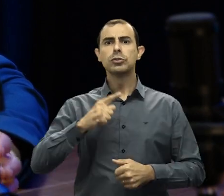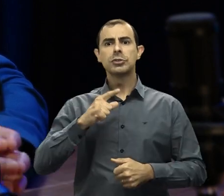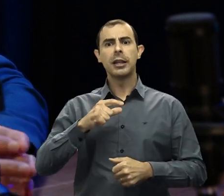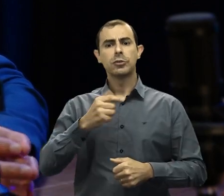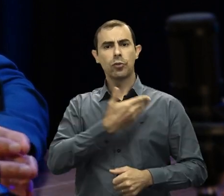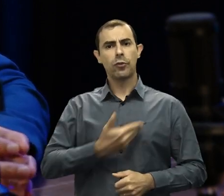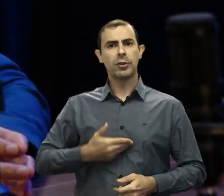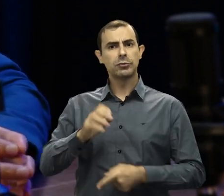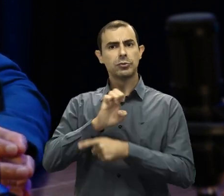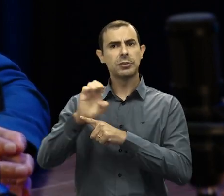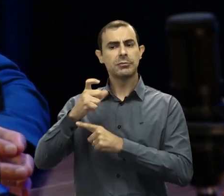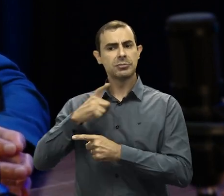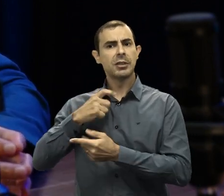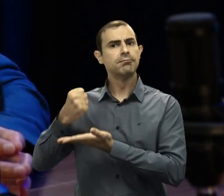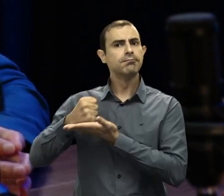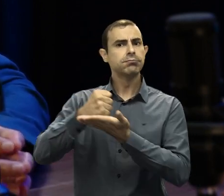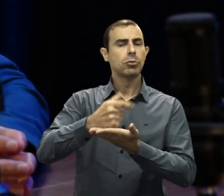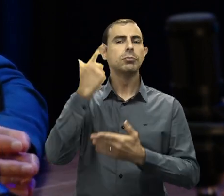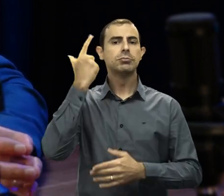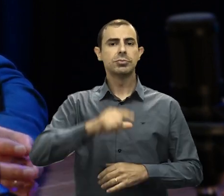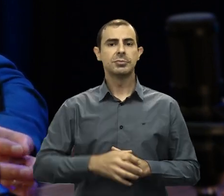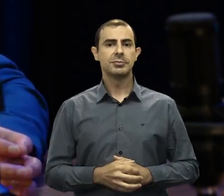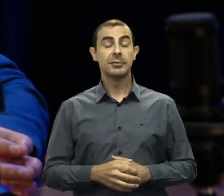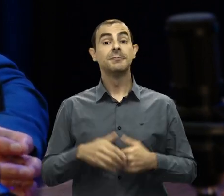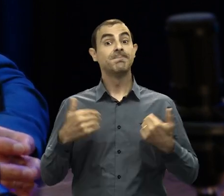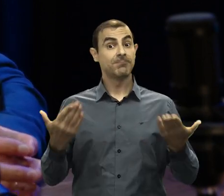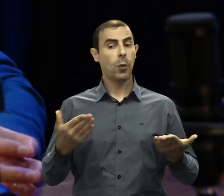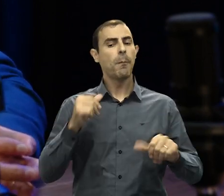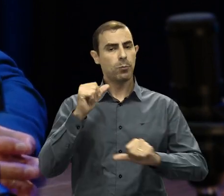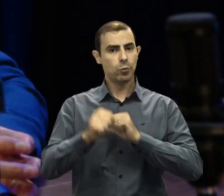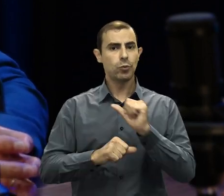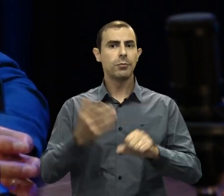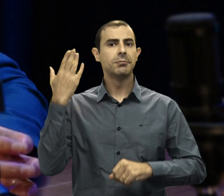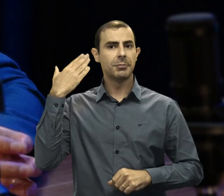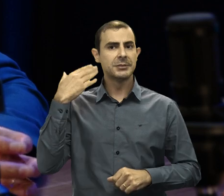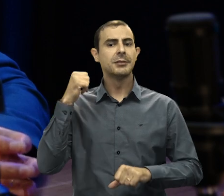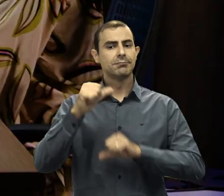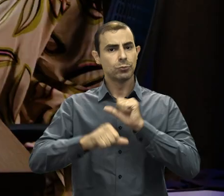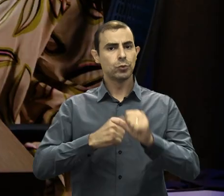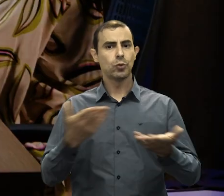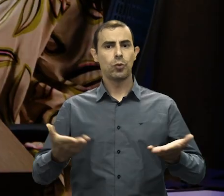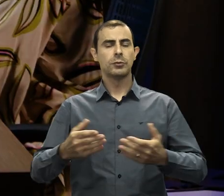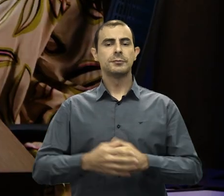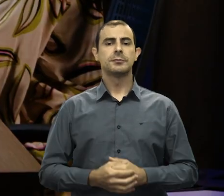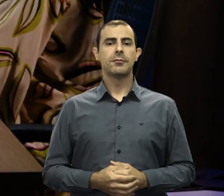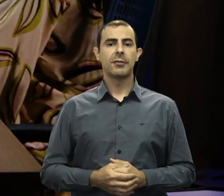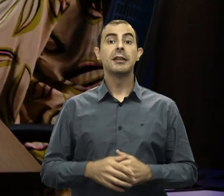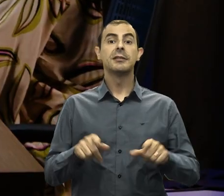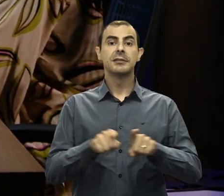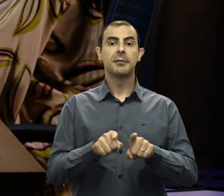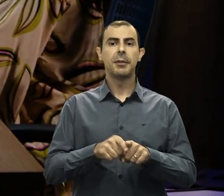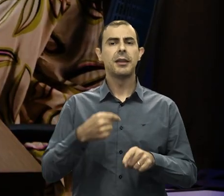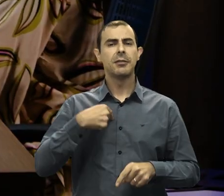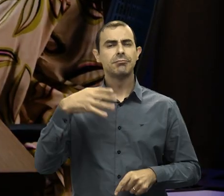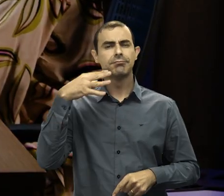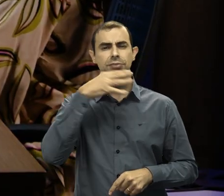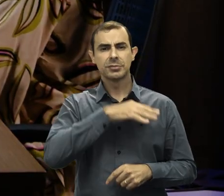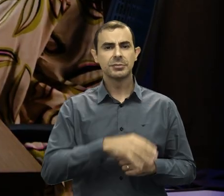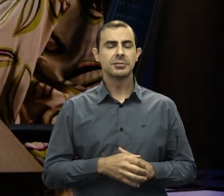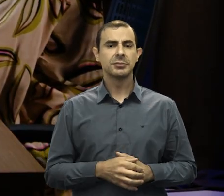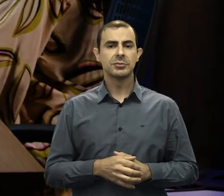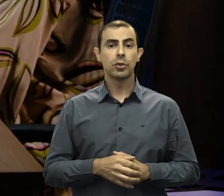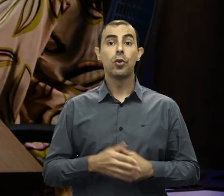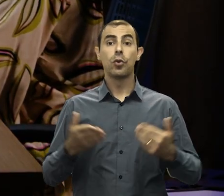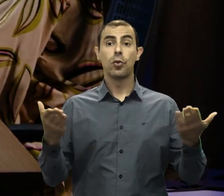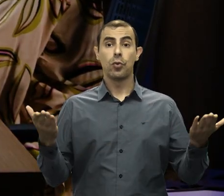consegue apoio no governo do estado. Então, isso já mudou bastante. E outra questão que eu percebo,